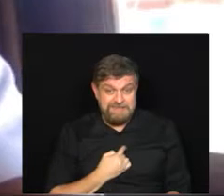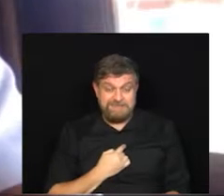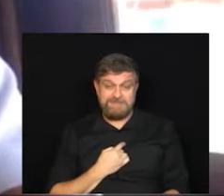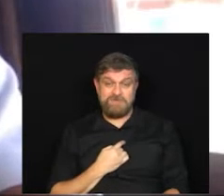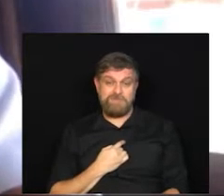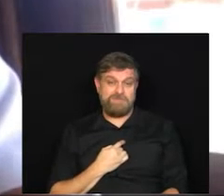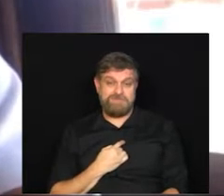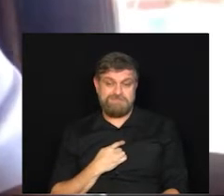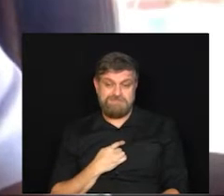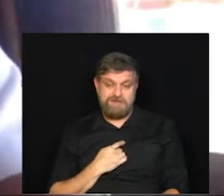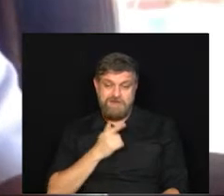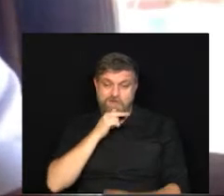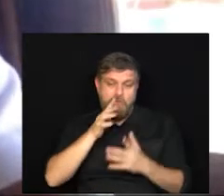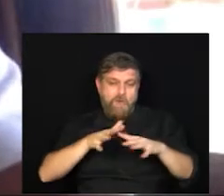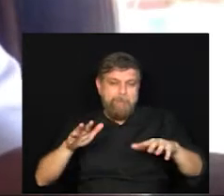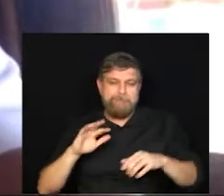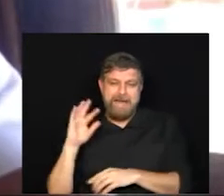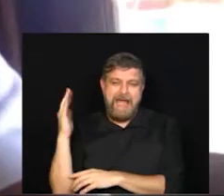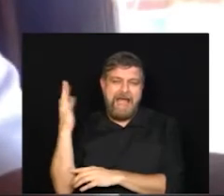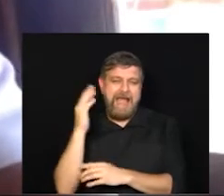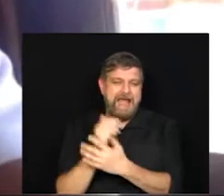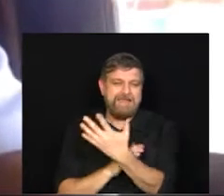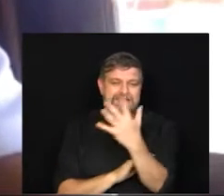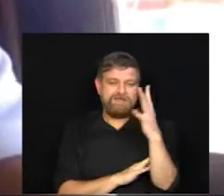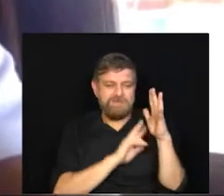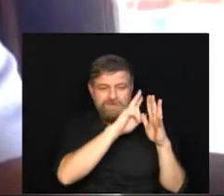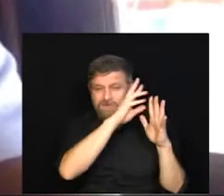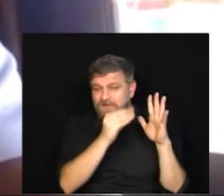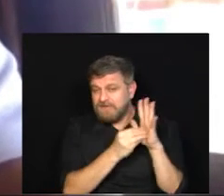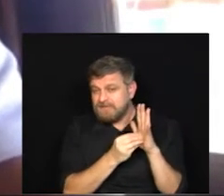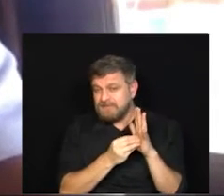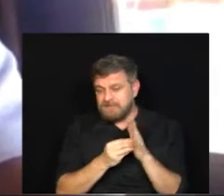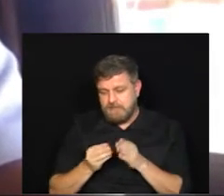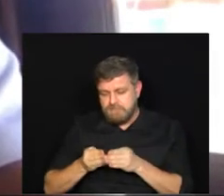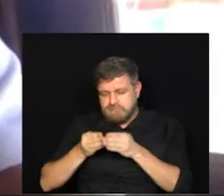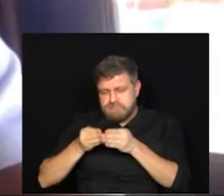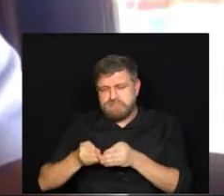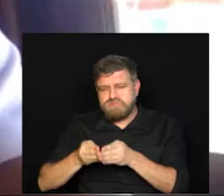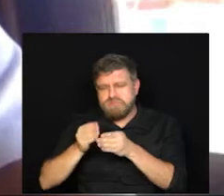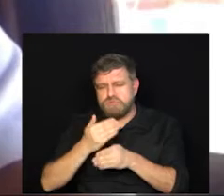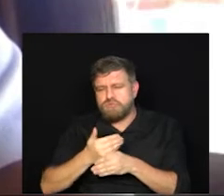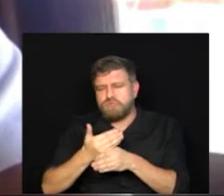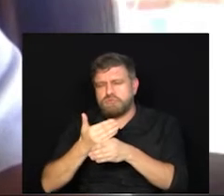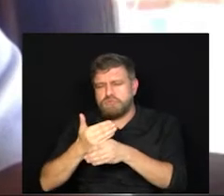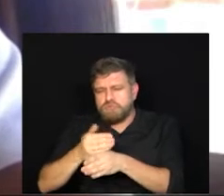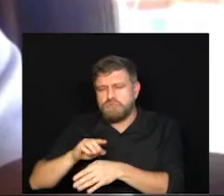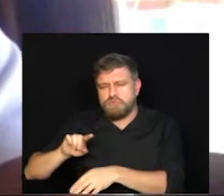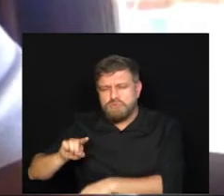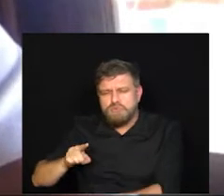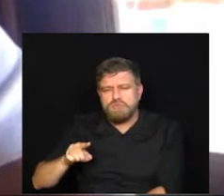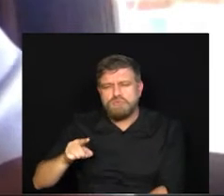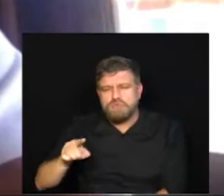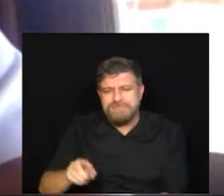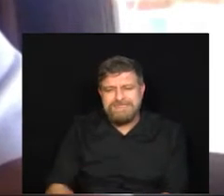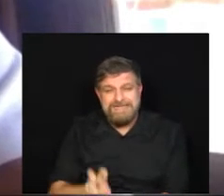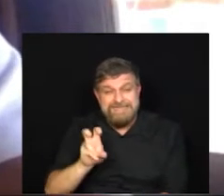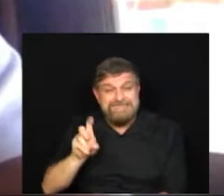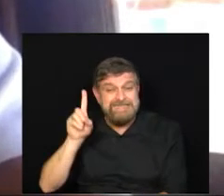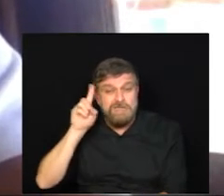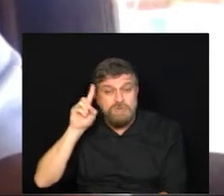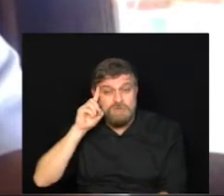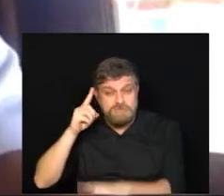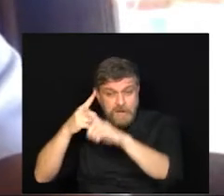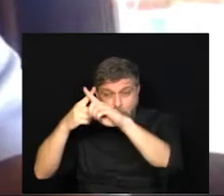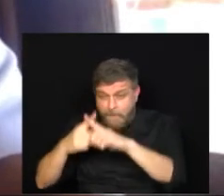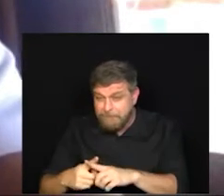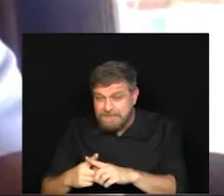natureza, né? Então, às vezes muitas competições é de travessias e você fica 4, 5 dias. Tem competições